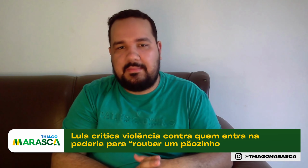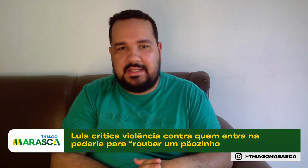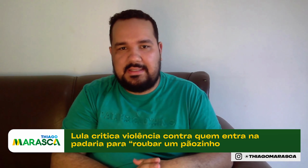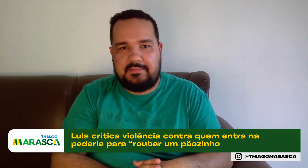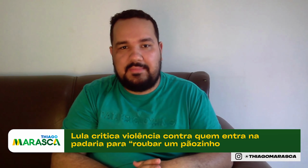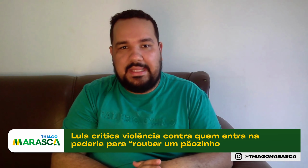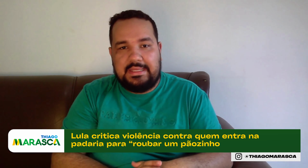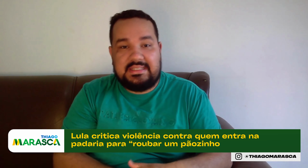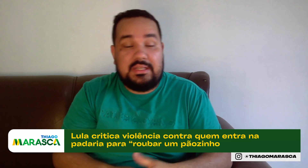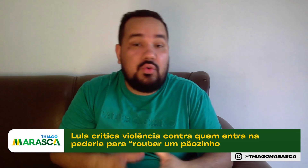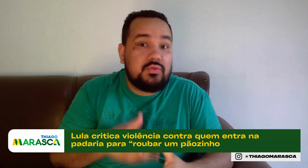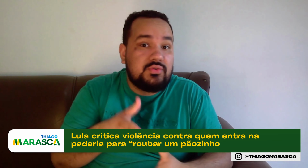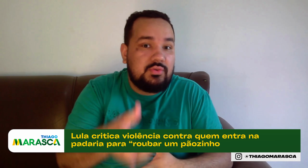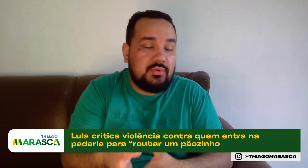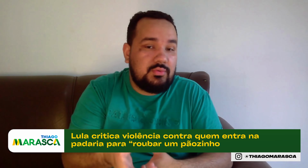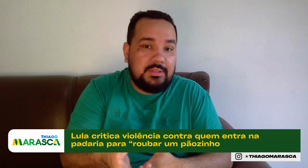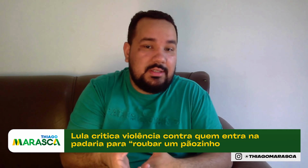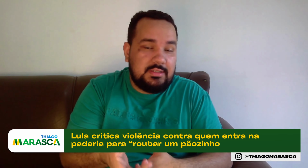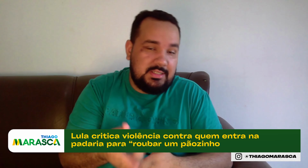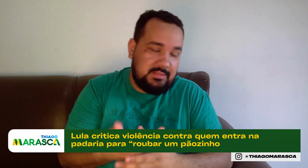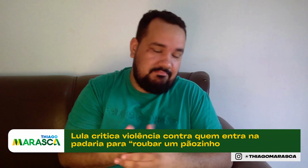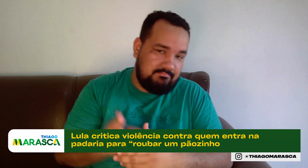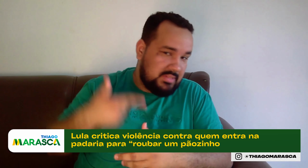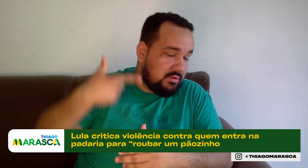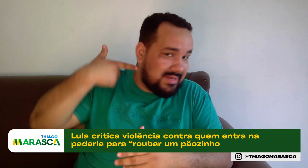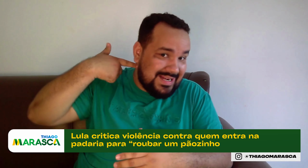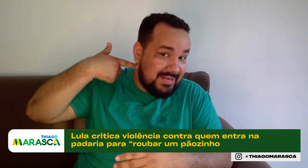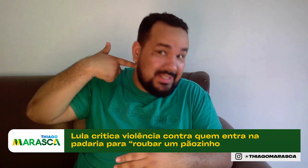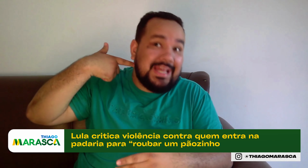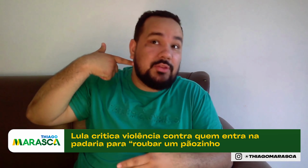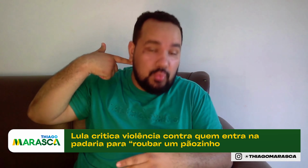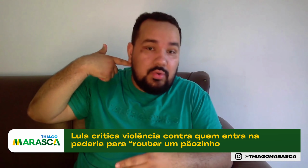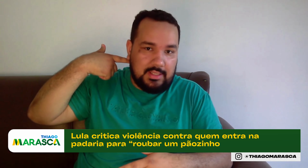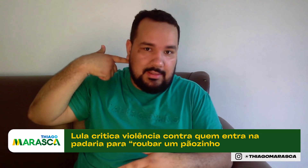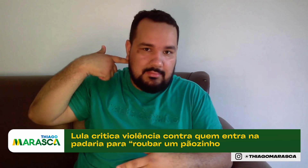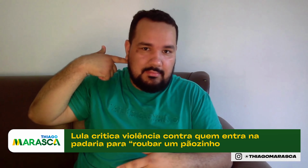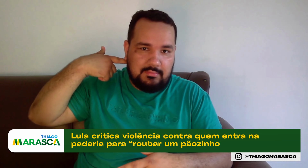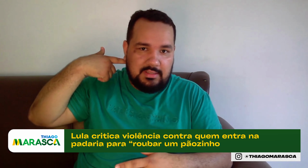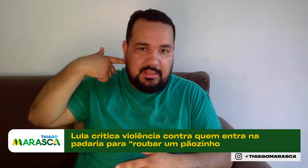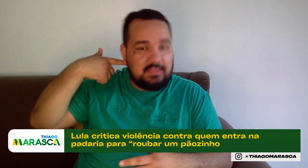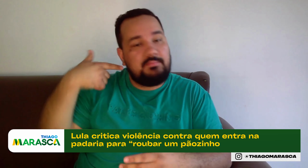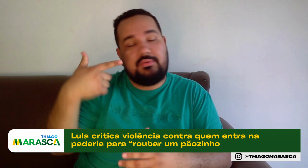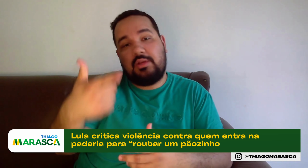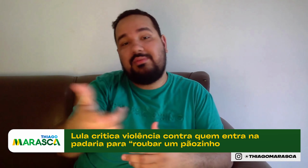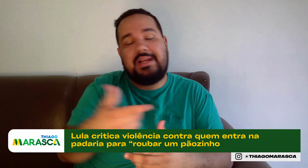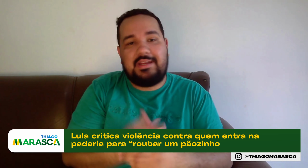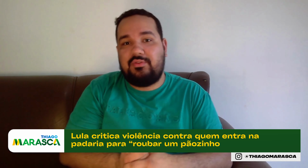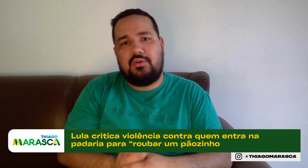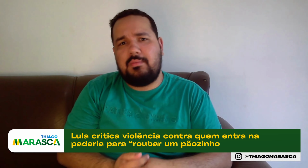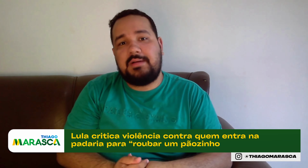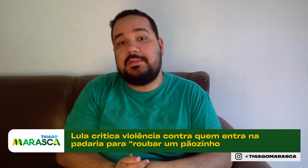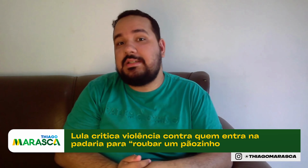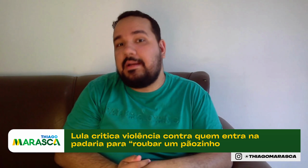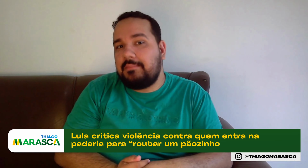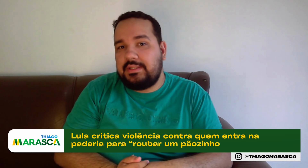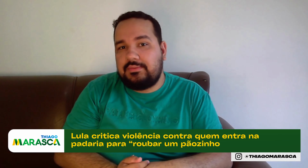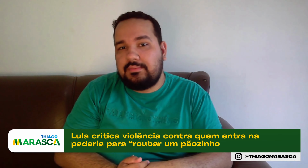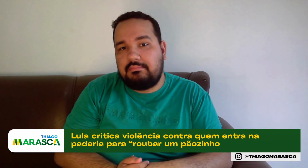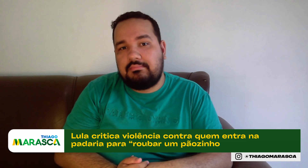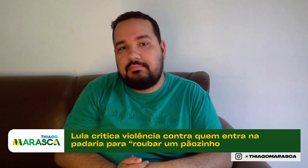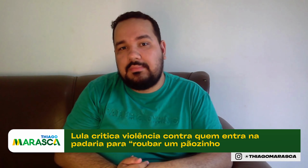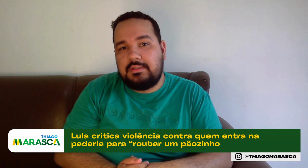proprietário da farmácia Se gostou de ter uma arma na nuca porque um cara foi roubar